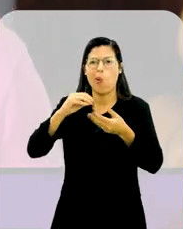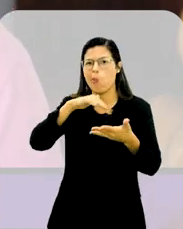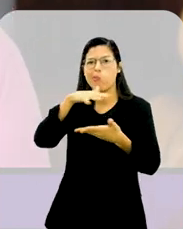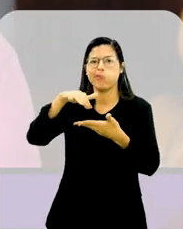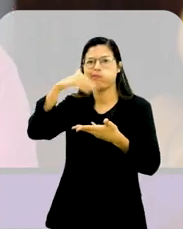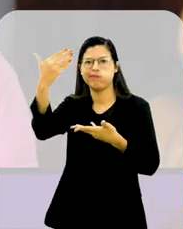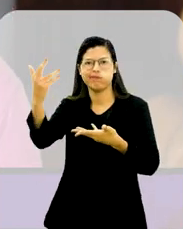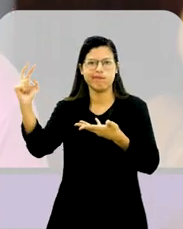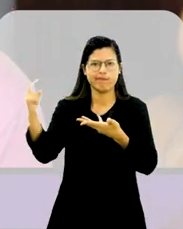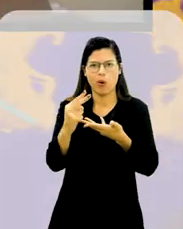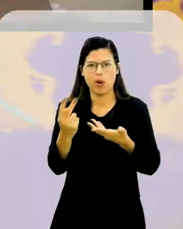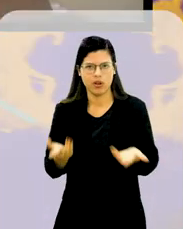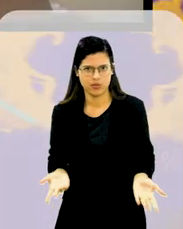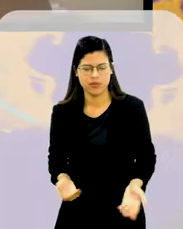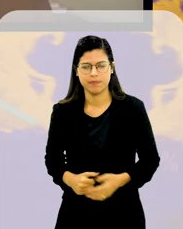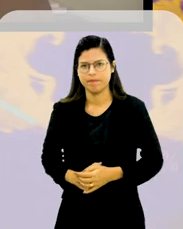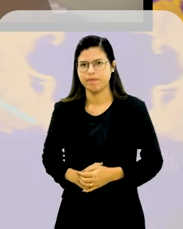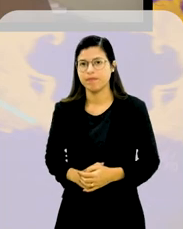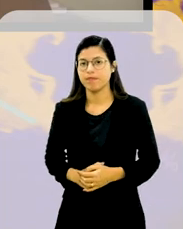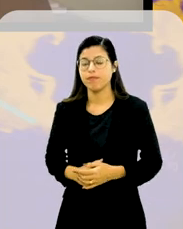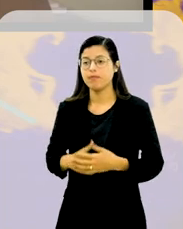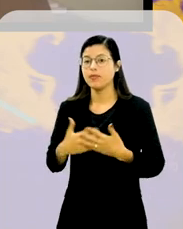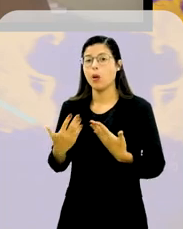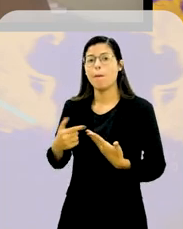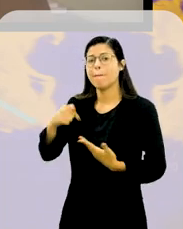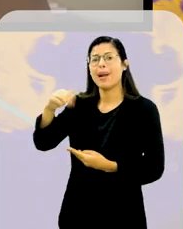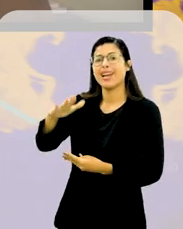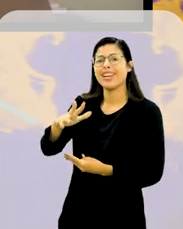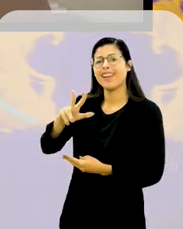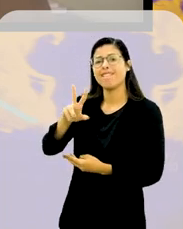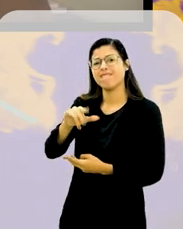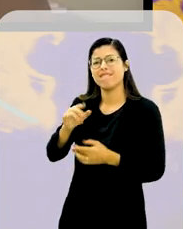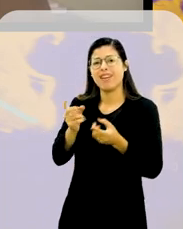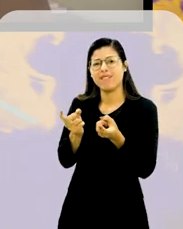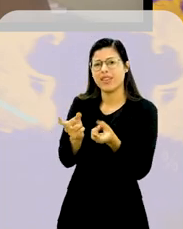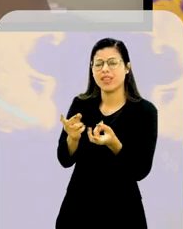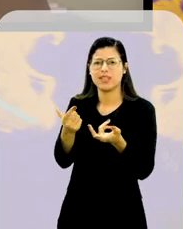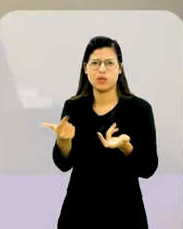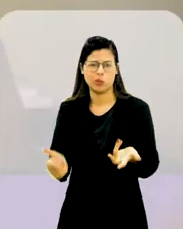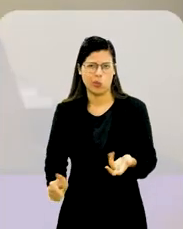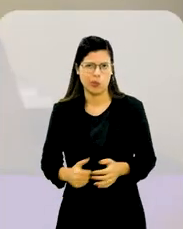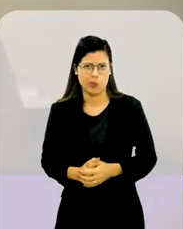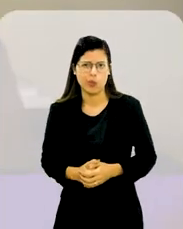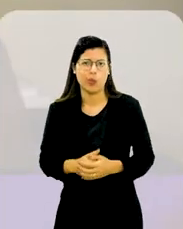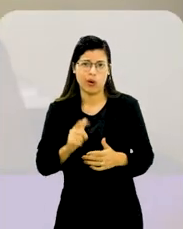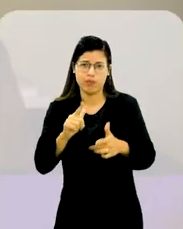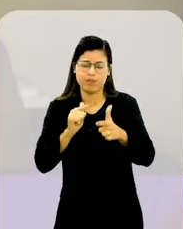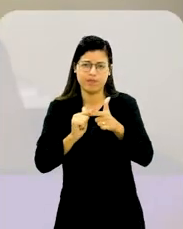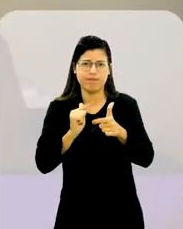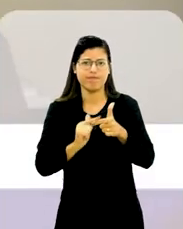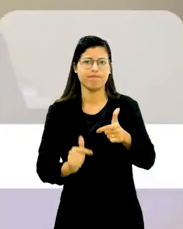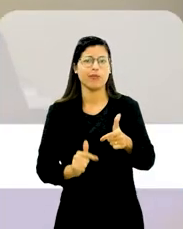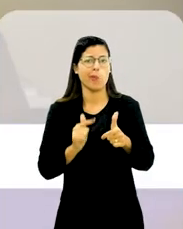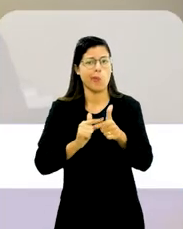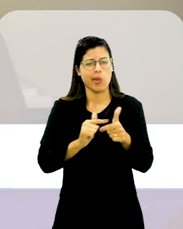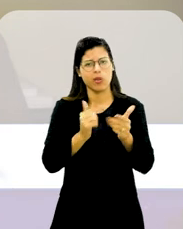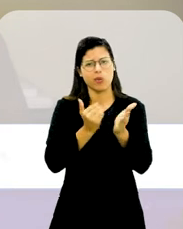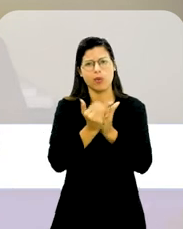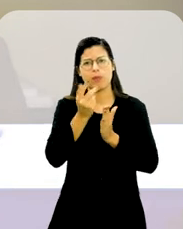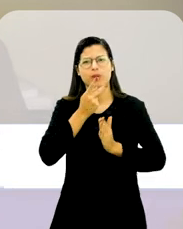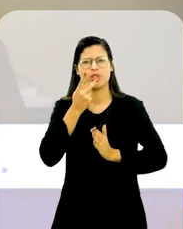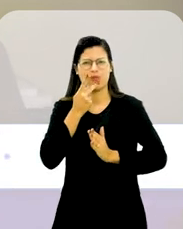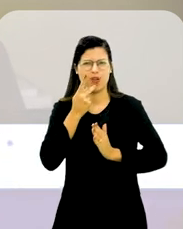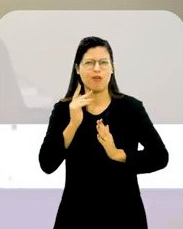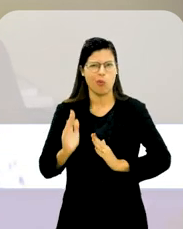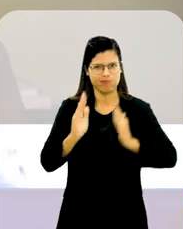internacional ren a questão para quem vai revender Esse é o grande problema aí a gente vai naquele problema Inicial